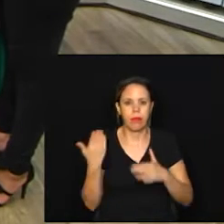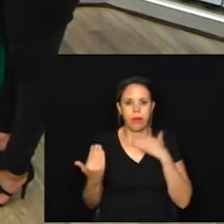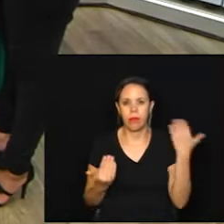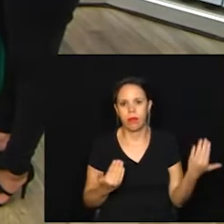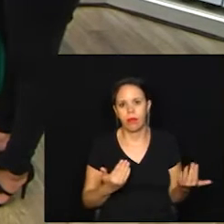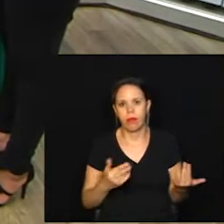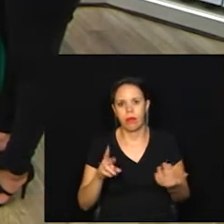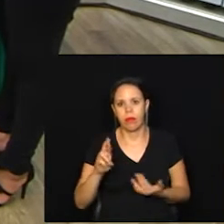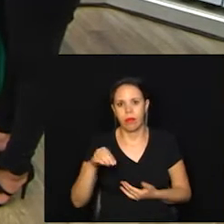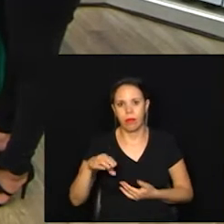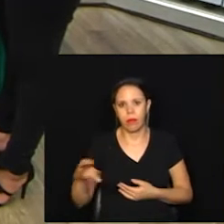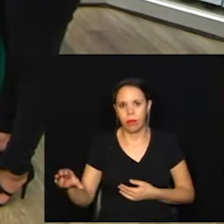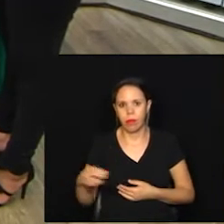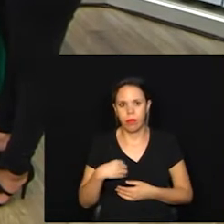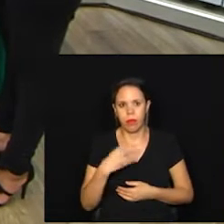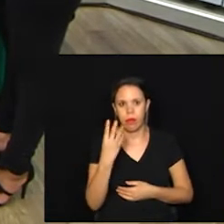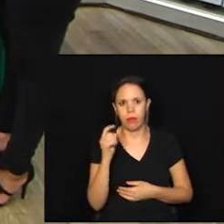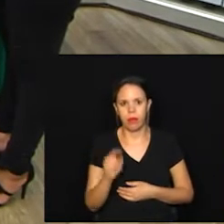na RMC, são